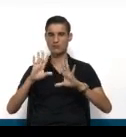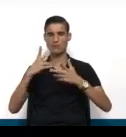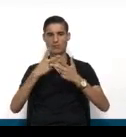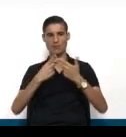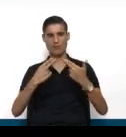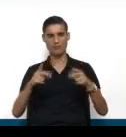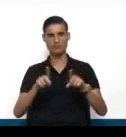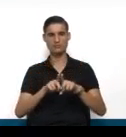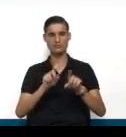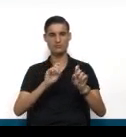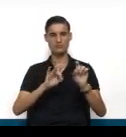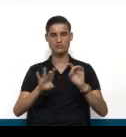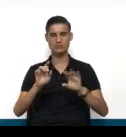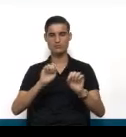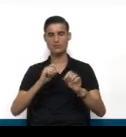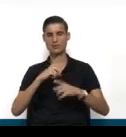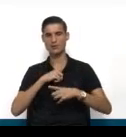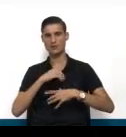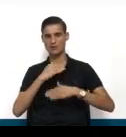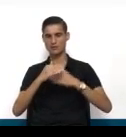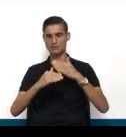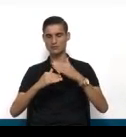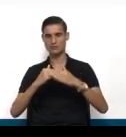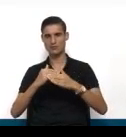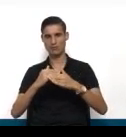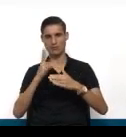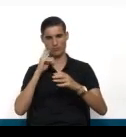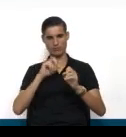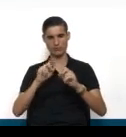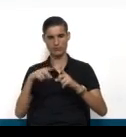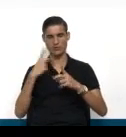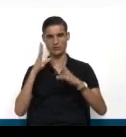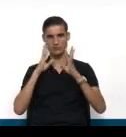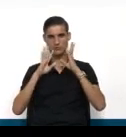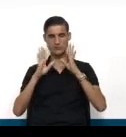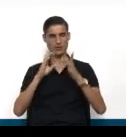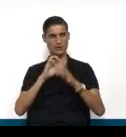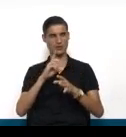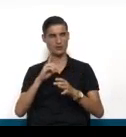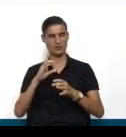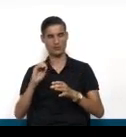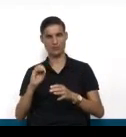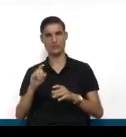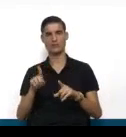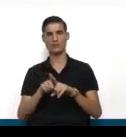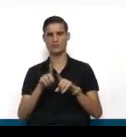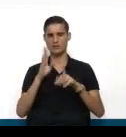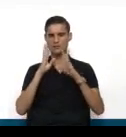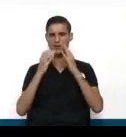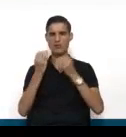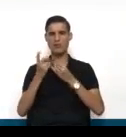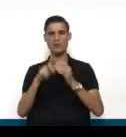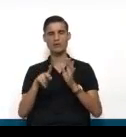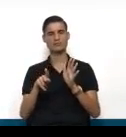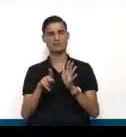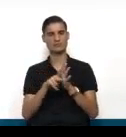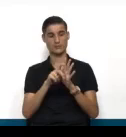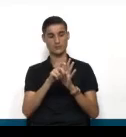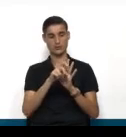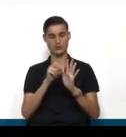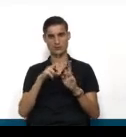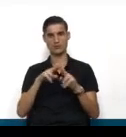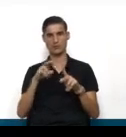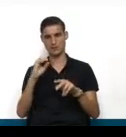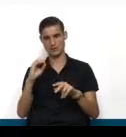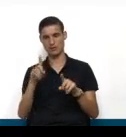equação? Qual que é a solução para esse tipo de equação, que nós estamos pensando nas EDOs, com essas condições, quando x é